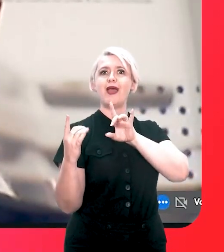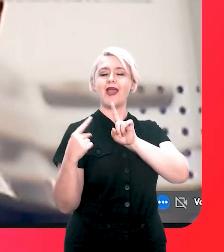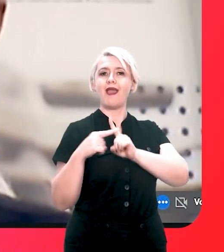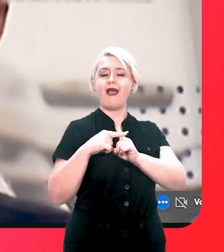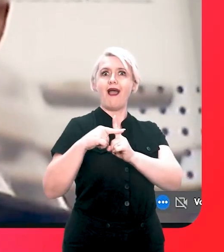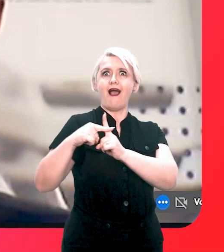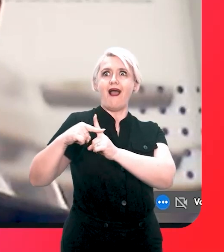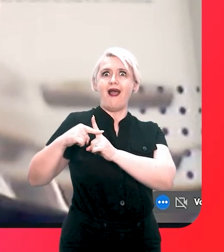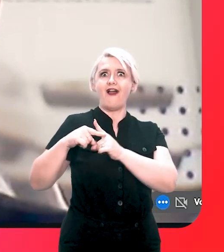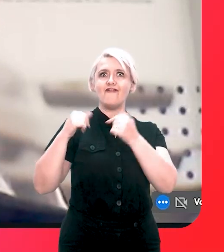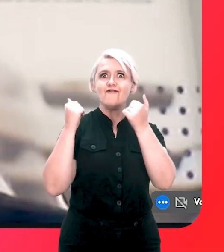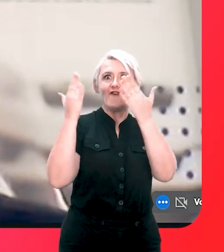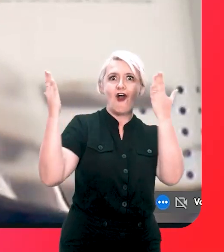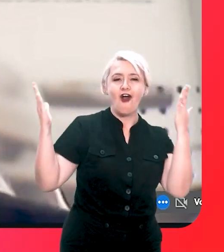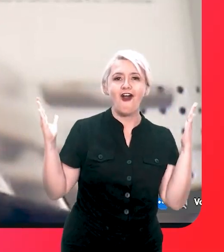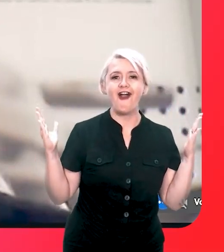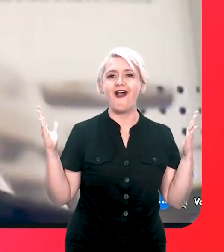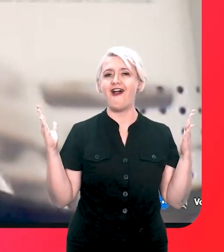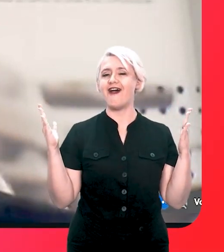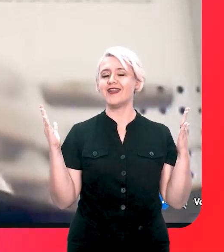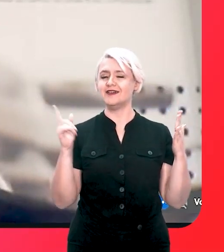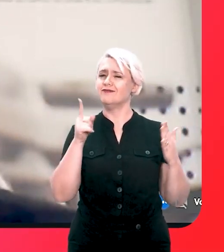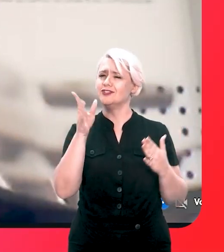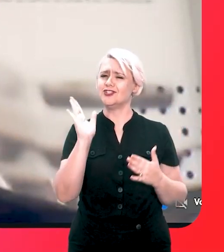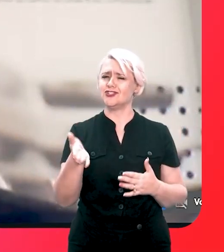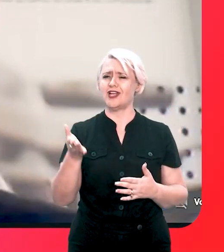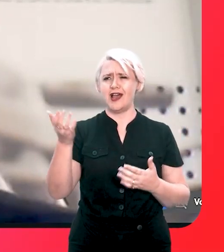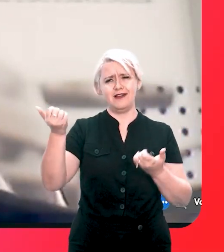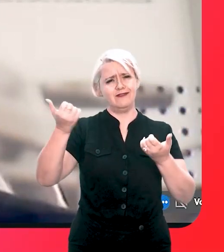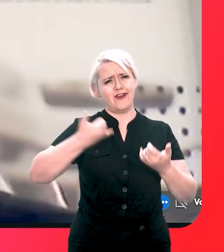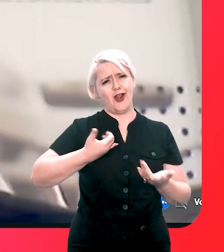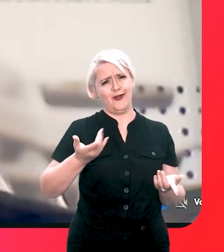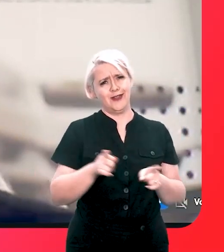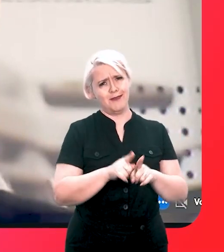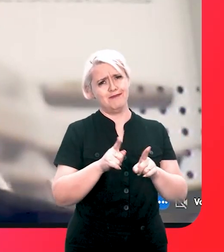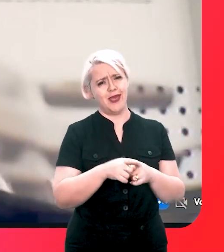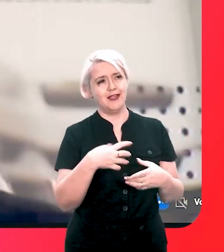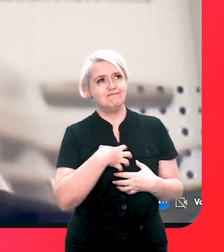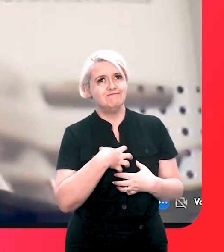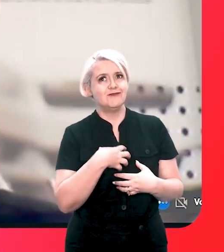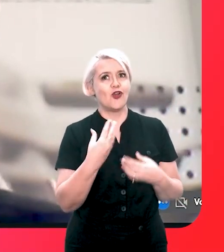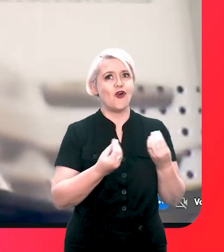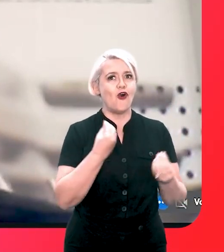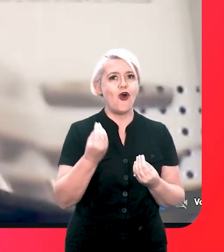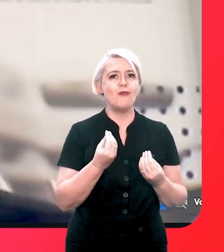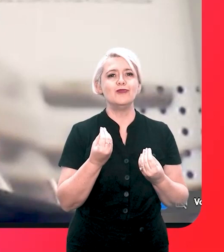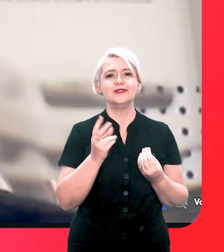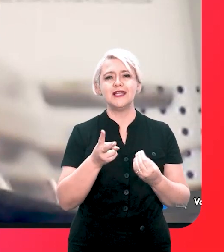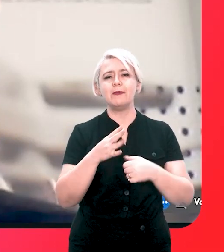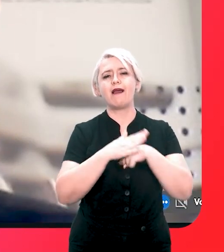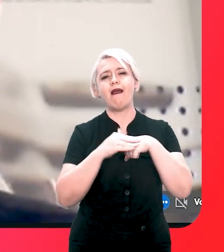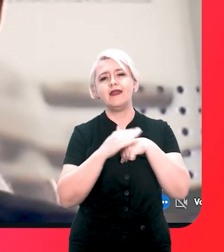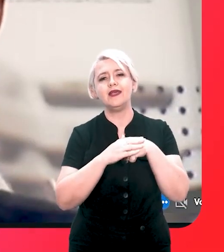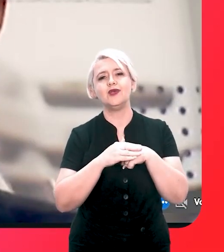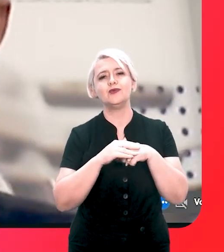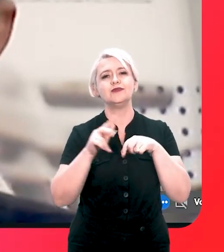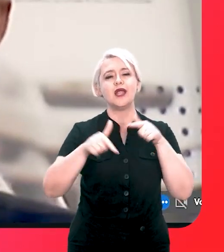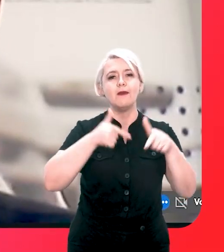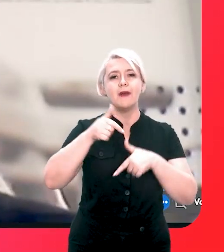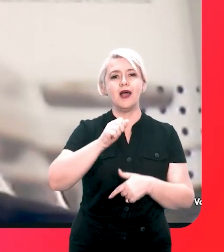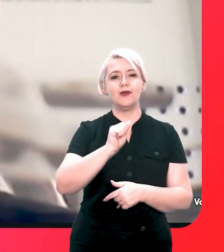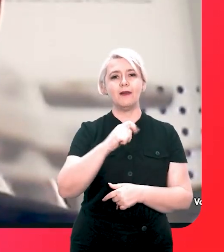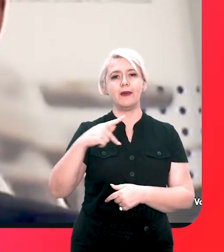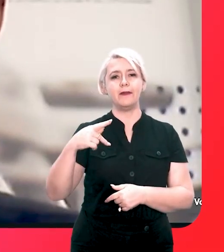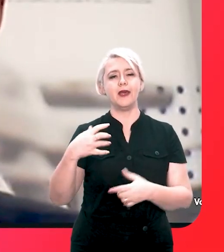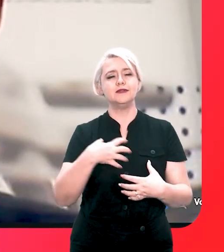assim, vindos de fora, assim, como tu mesmo já falaste, de uma forma da PABB tão carinhosa, aí, que isso nos enche